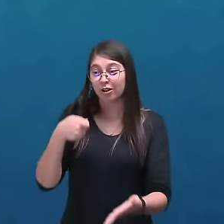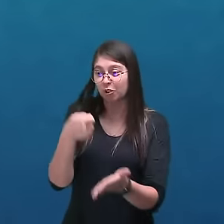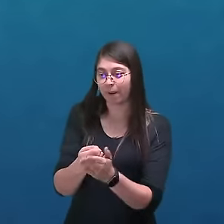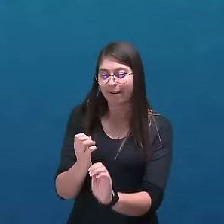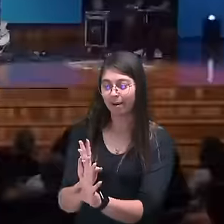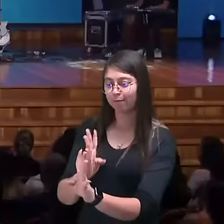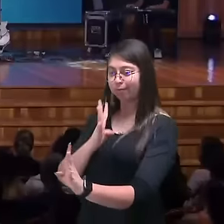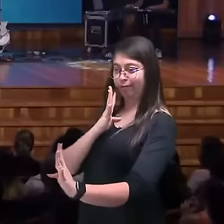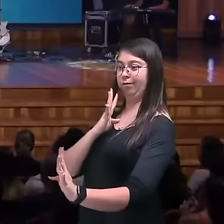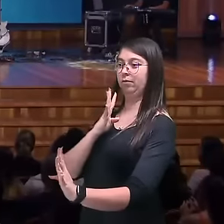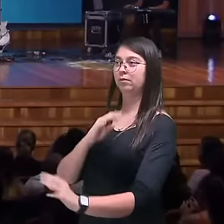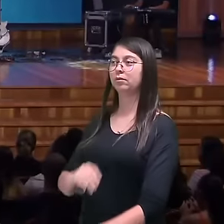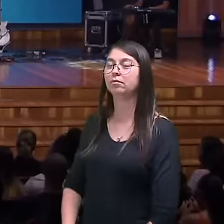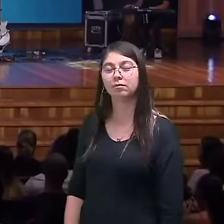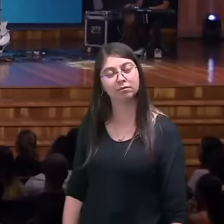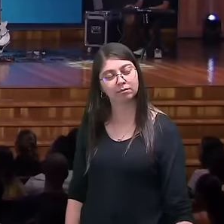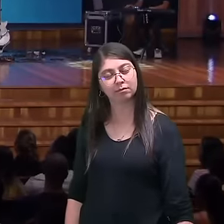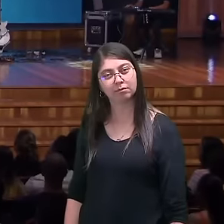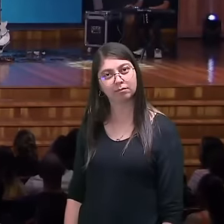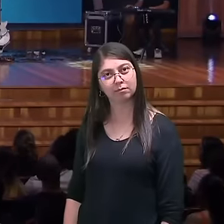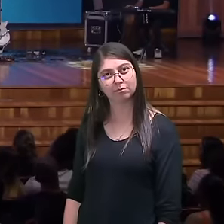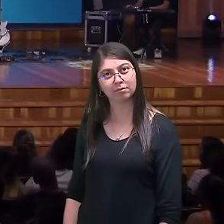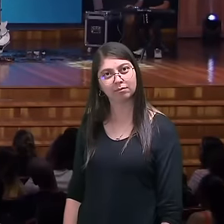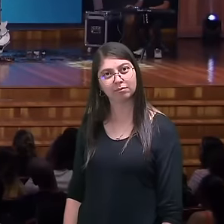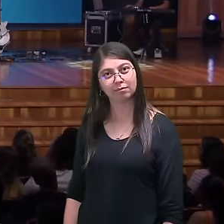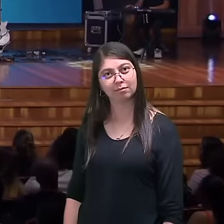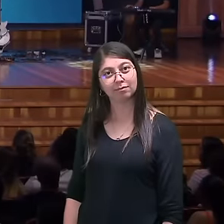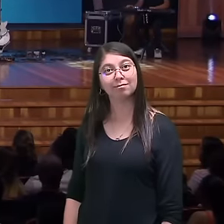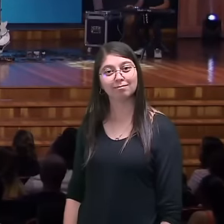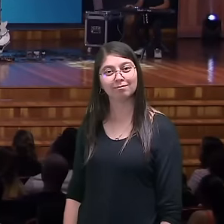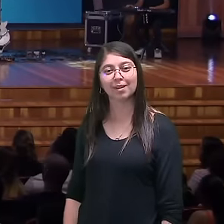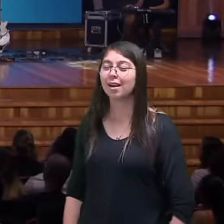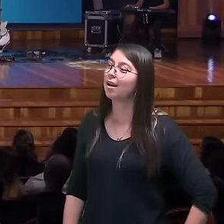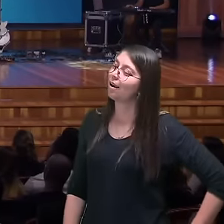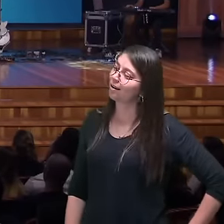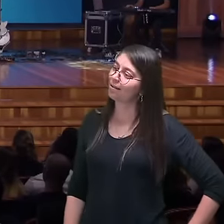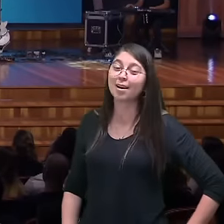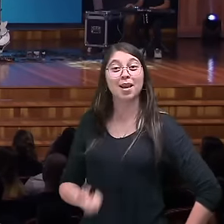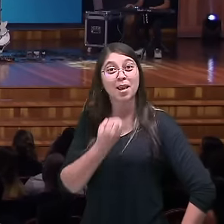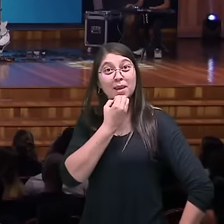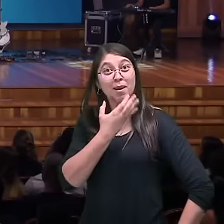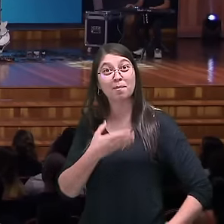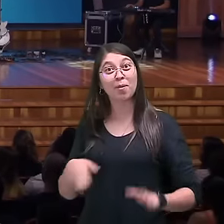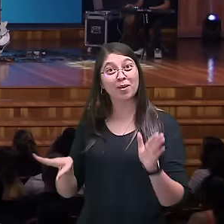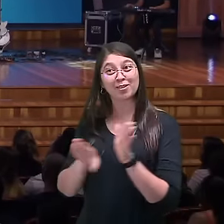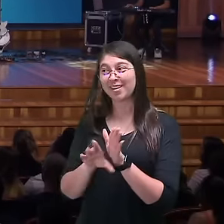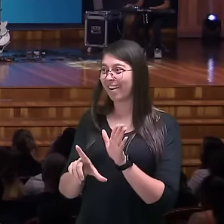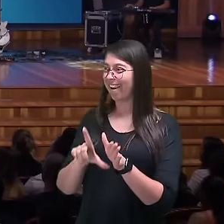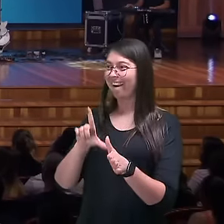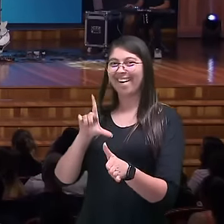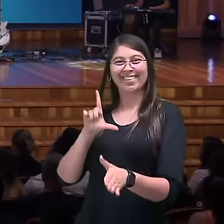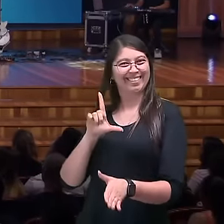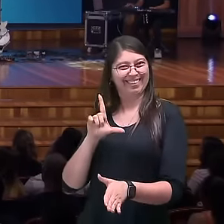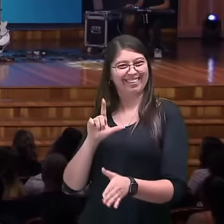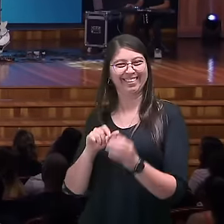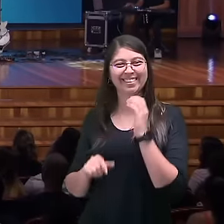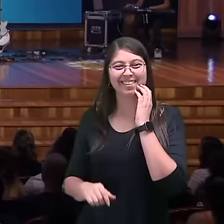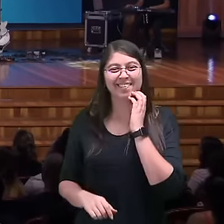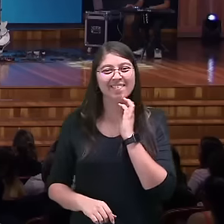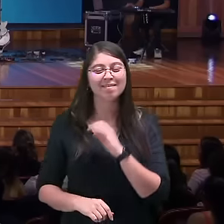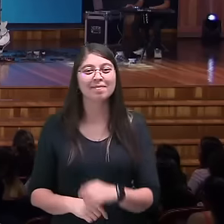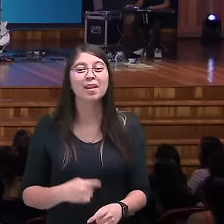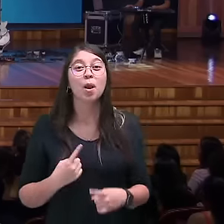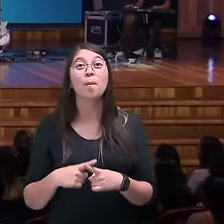fila. Aí você, como espiritual, fala: que bom que cheguei antes. Sabe por que se